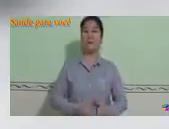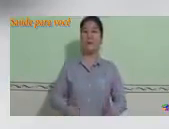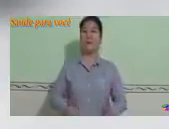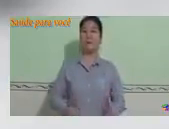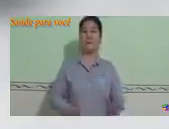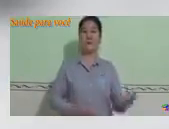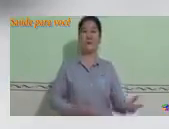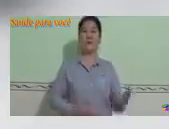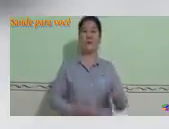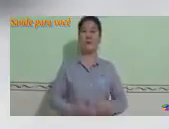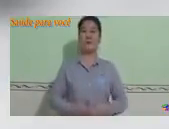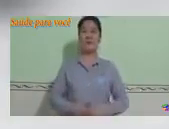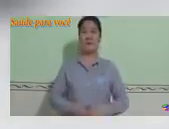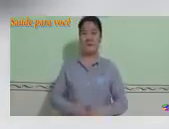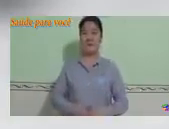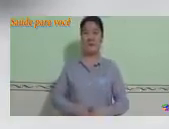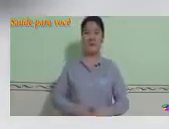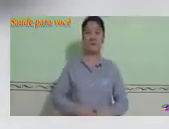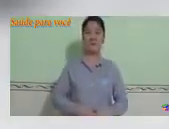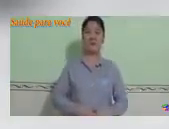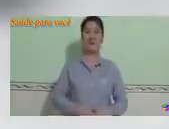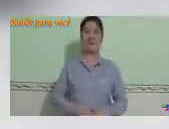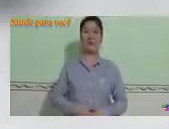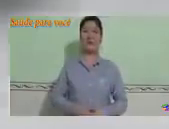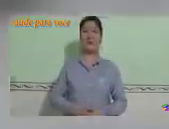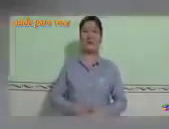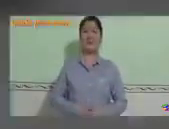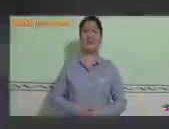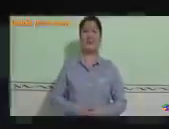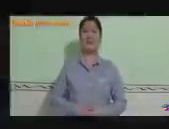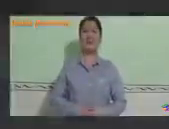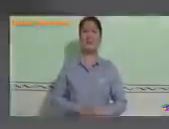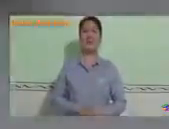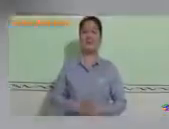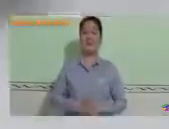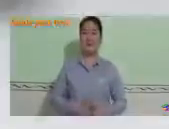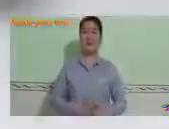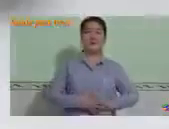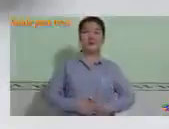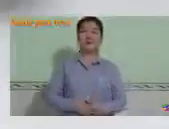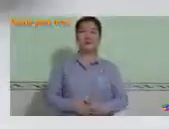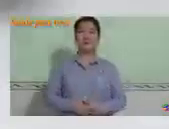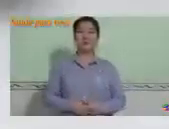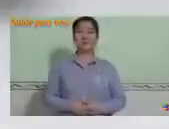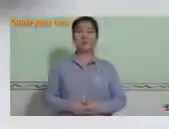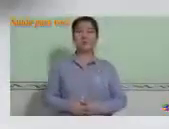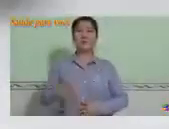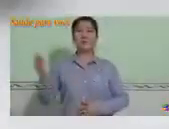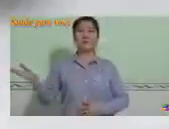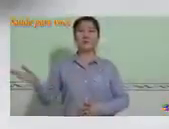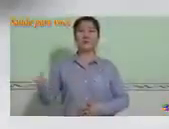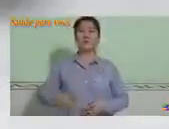partospira MATURROS é melhora o desenvolvimento neurológico da criança, nos bebês prematuros está